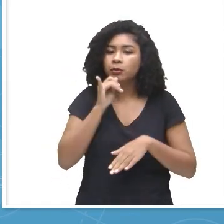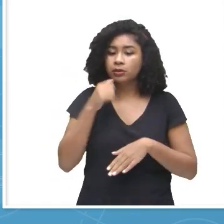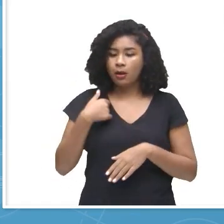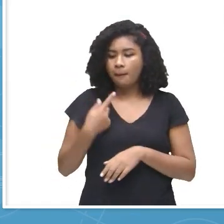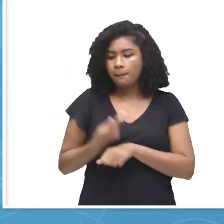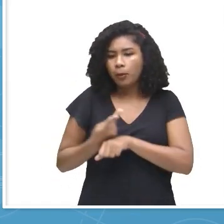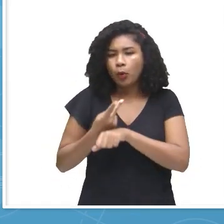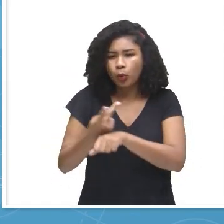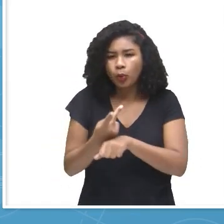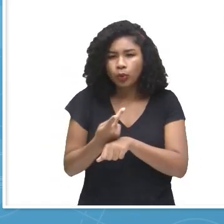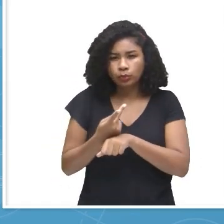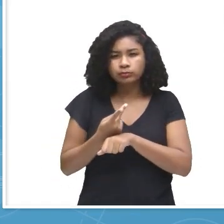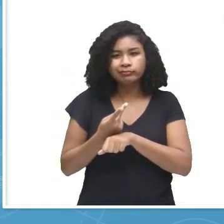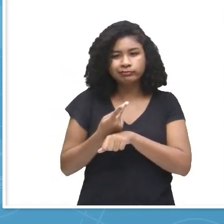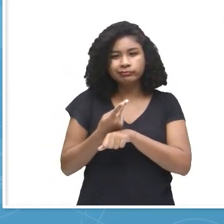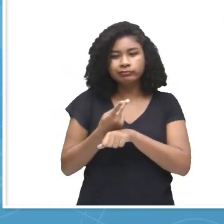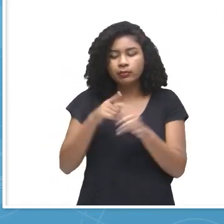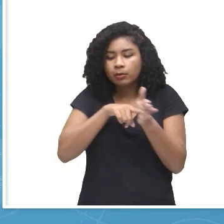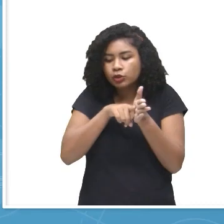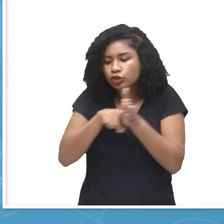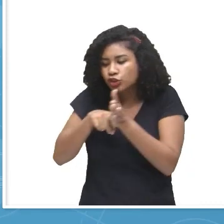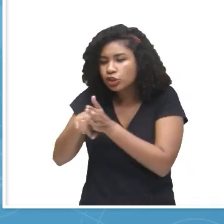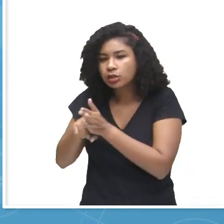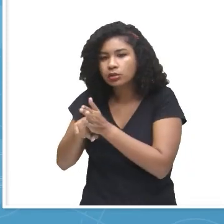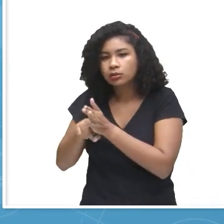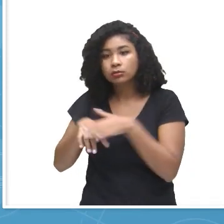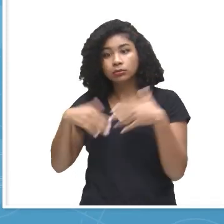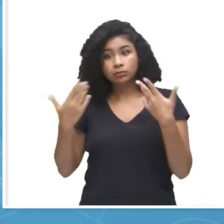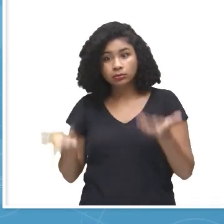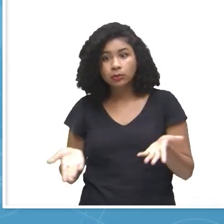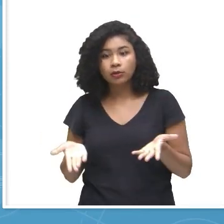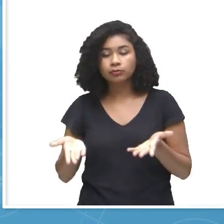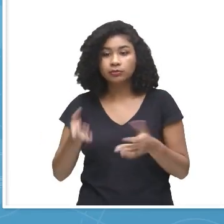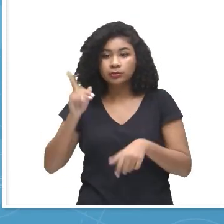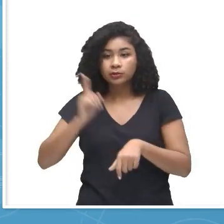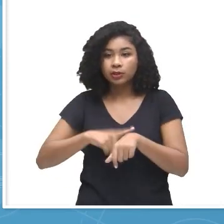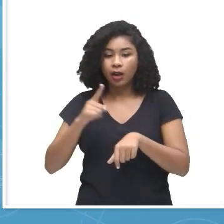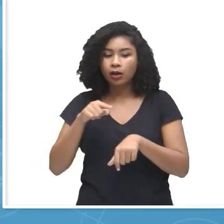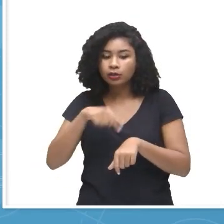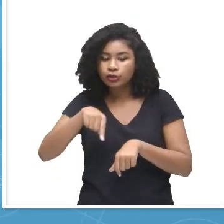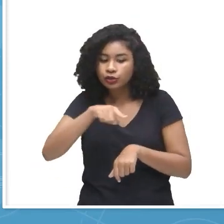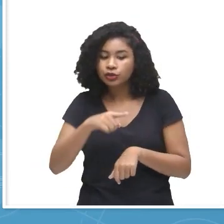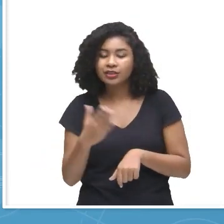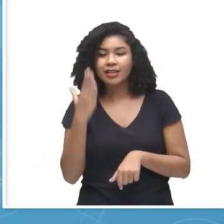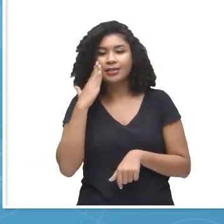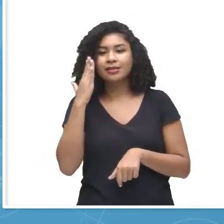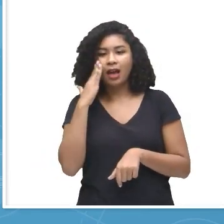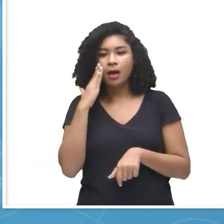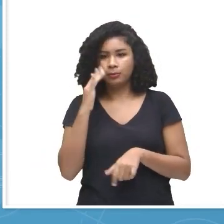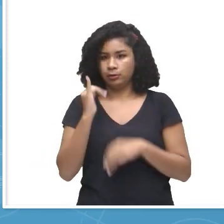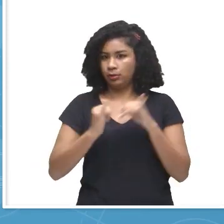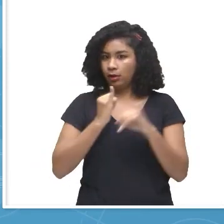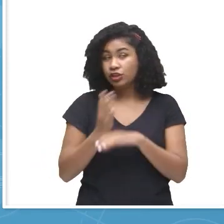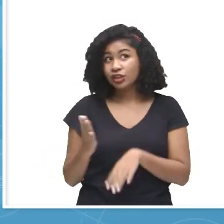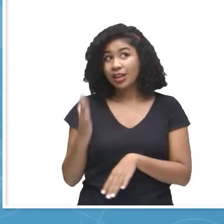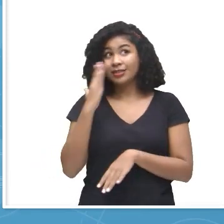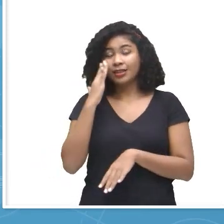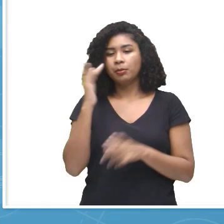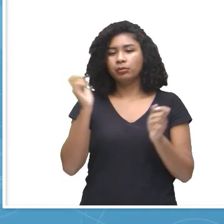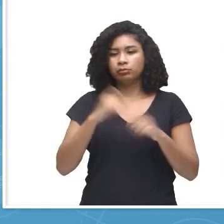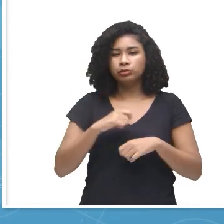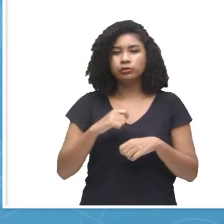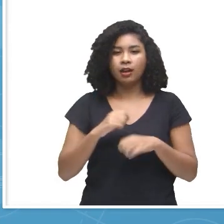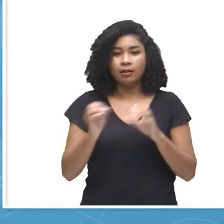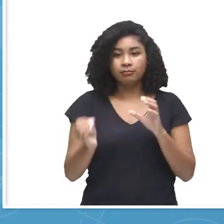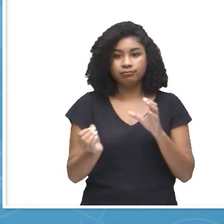procuras. Então, tudo que a gente procura, se a gente faz alguma busca na internet, né, a gente é direcionado